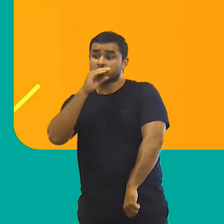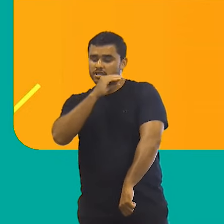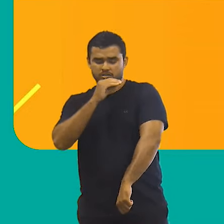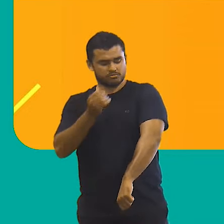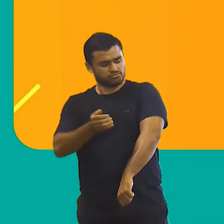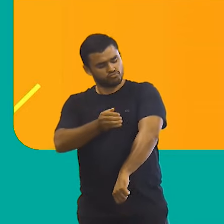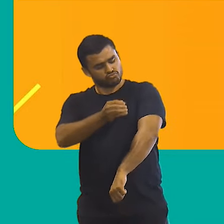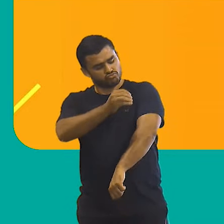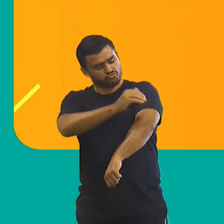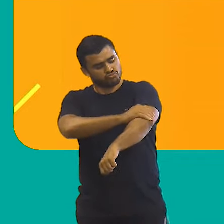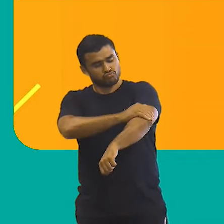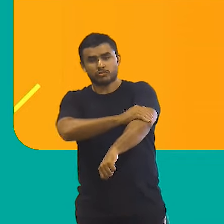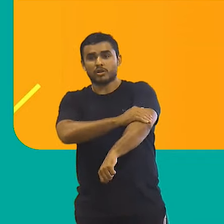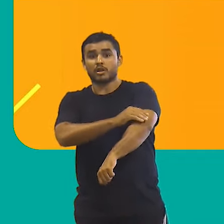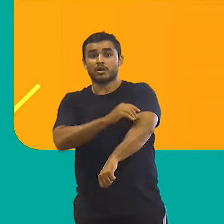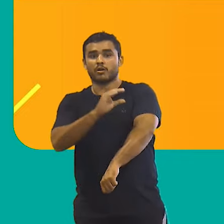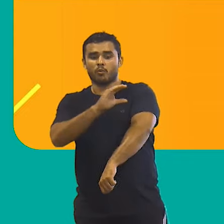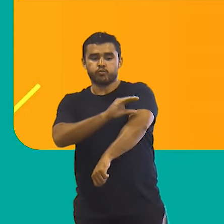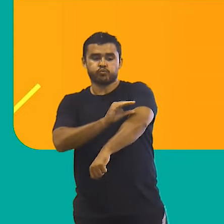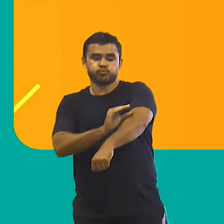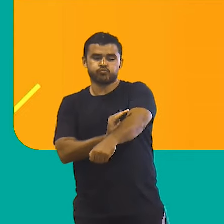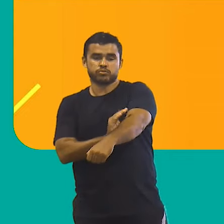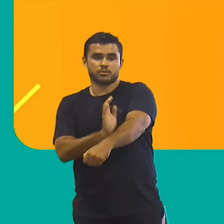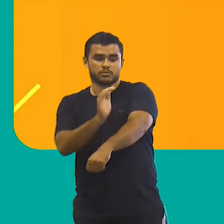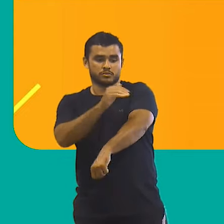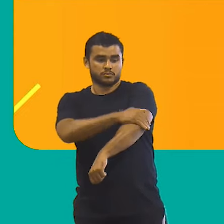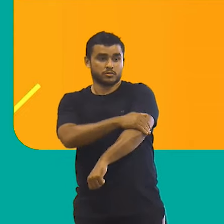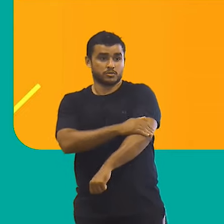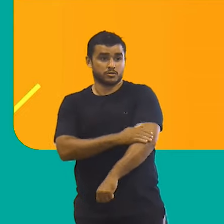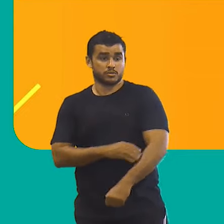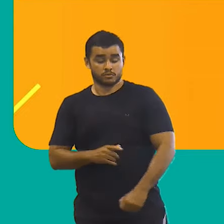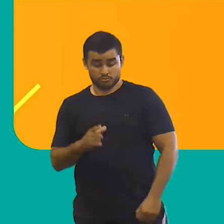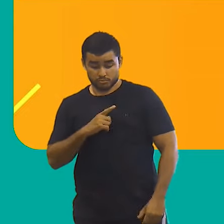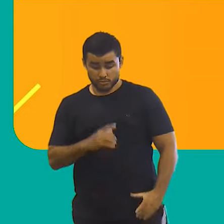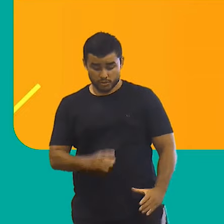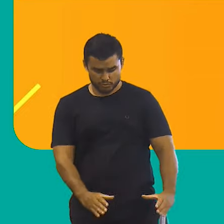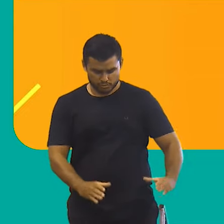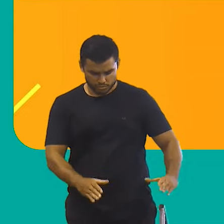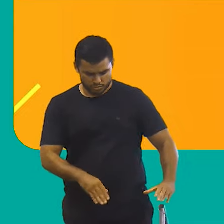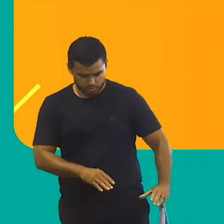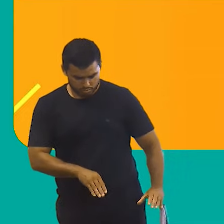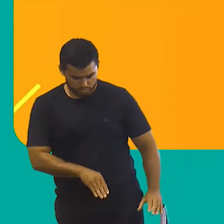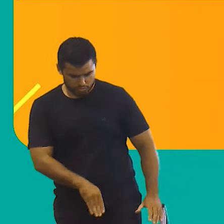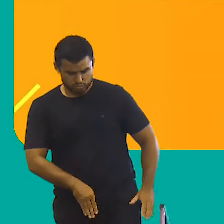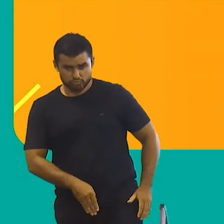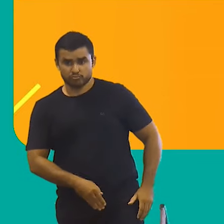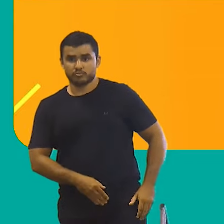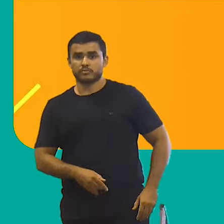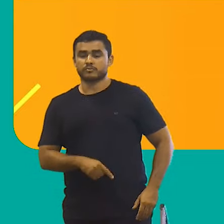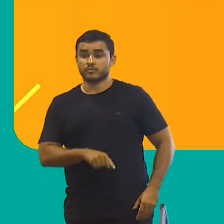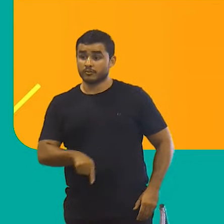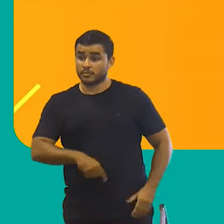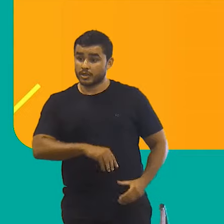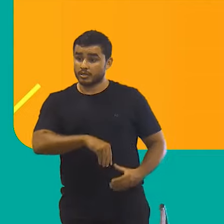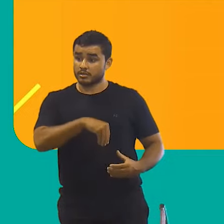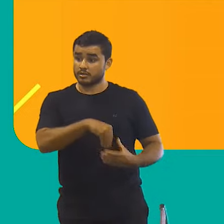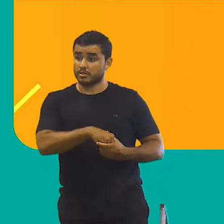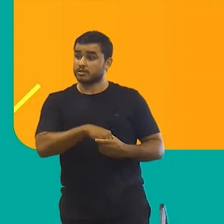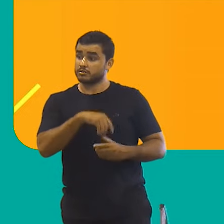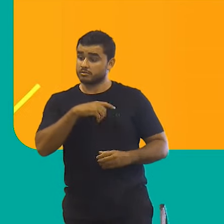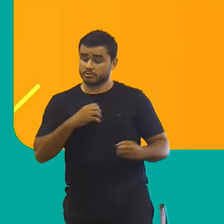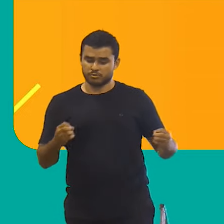era tipo uma casinha de cachorro assim, onde a gente enfiava a perna. E o que tinha dentro? Lâmpadas incandescentes.